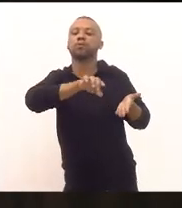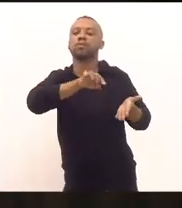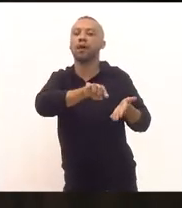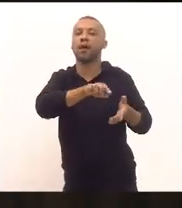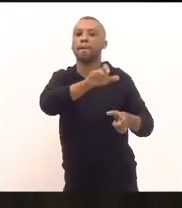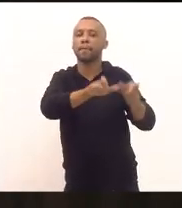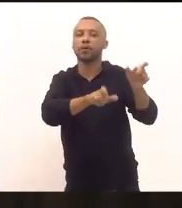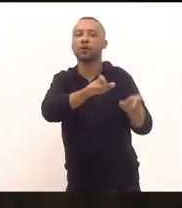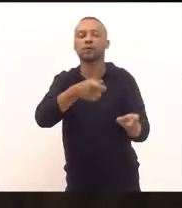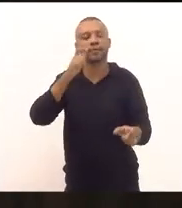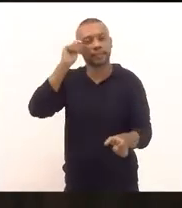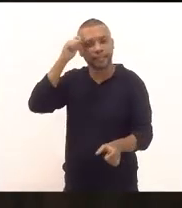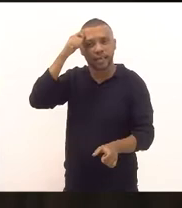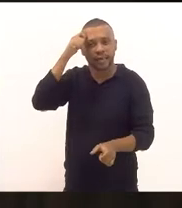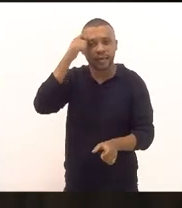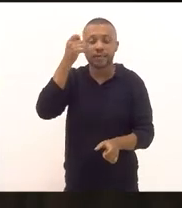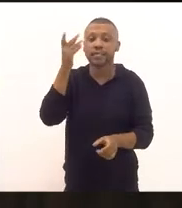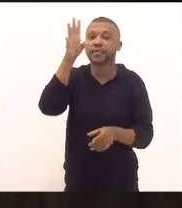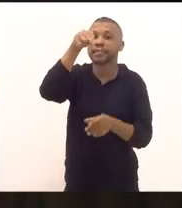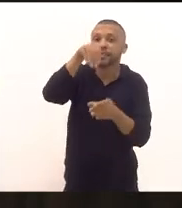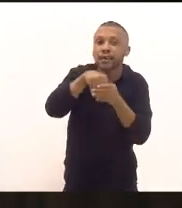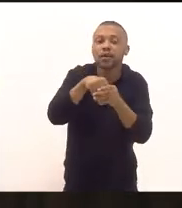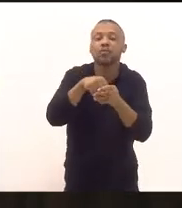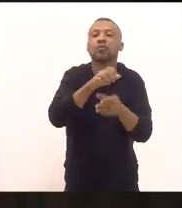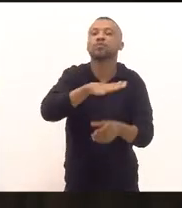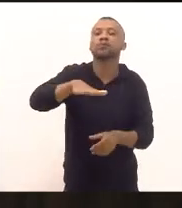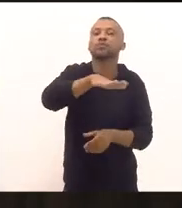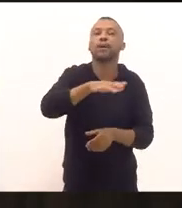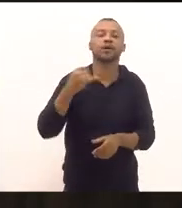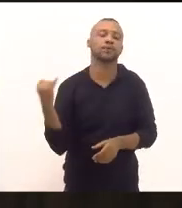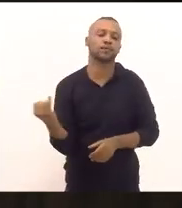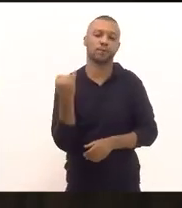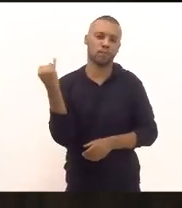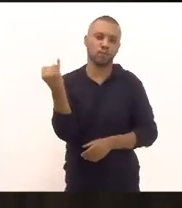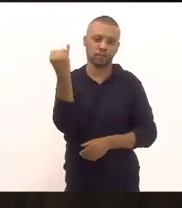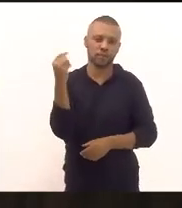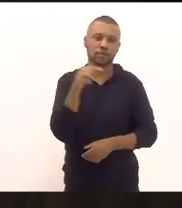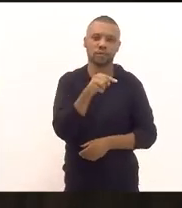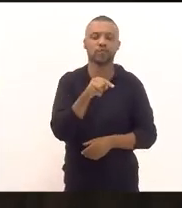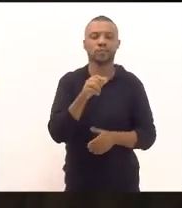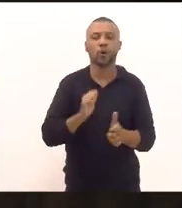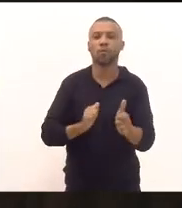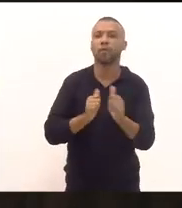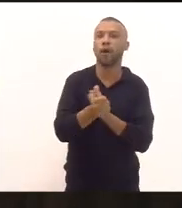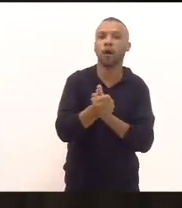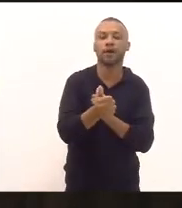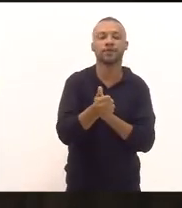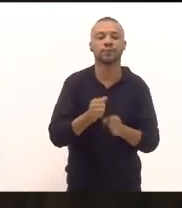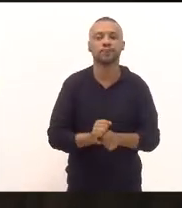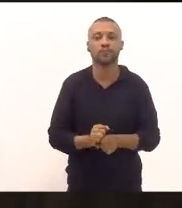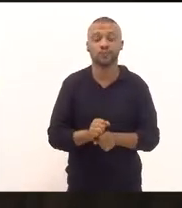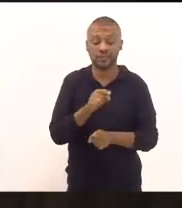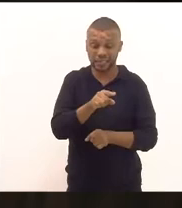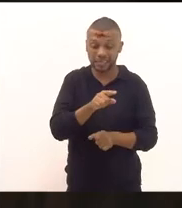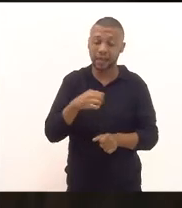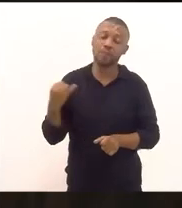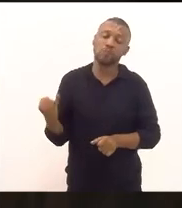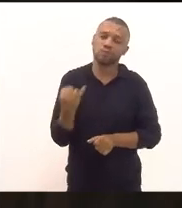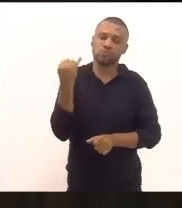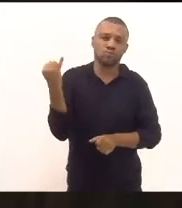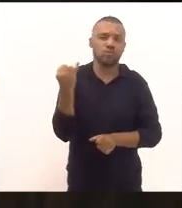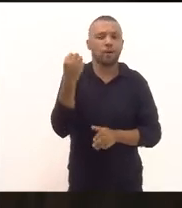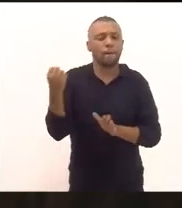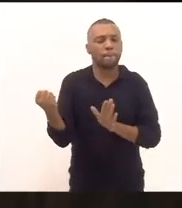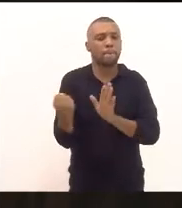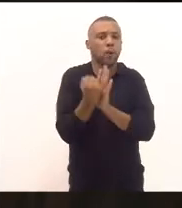pessoas negras de um espaço tão importante que é o esporte o esporte tão fundamental